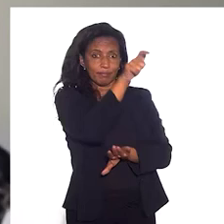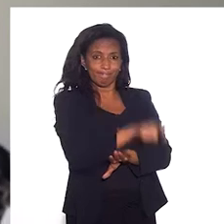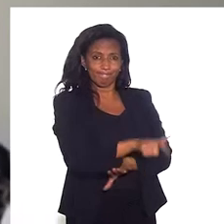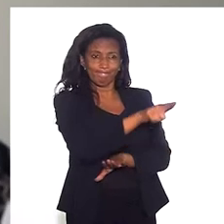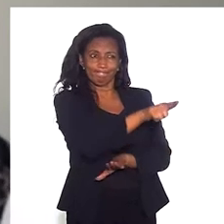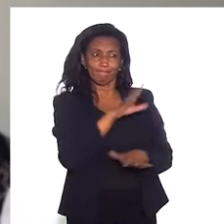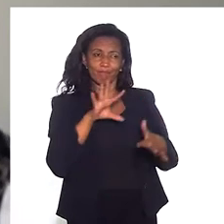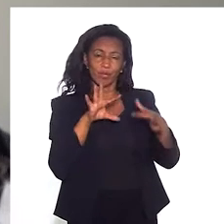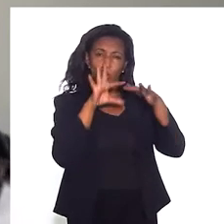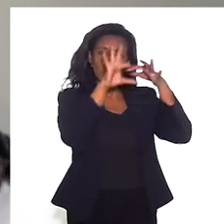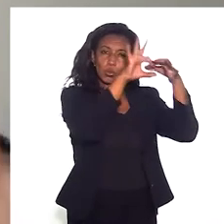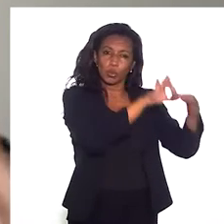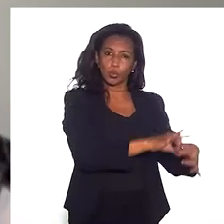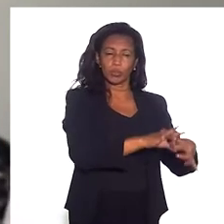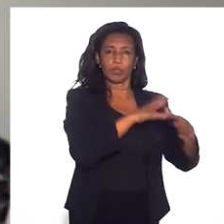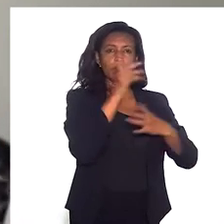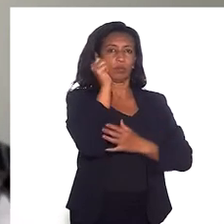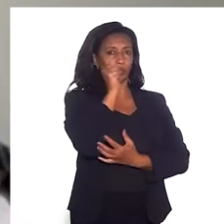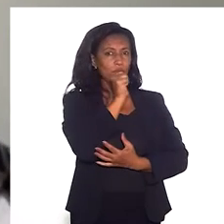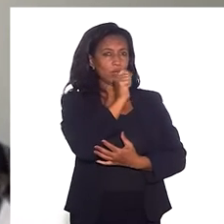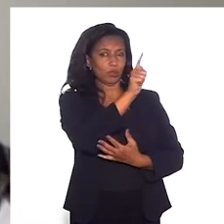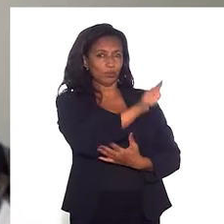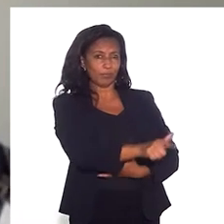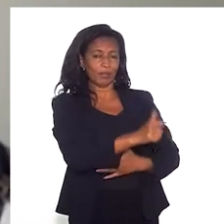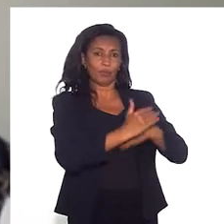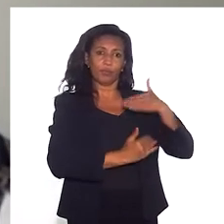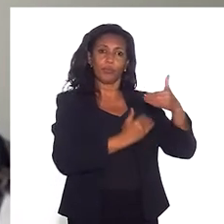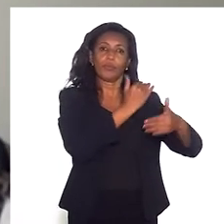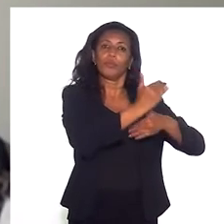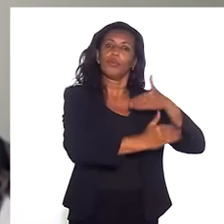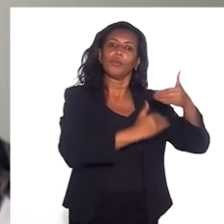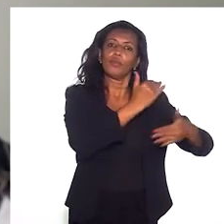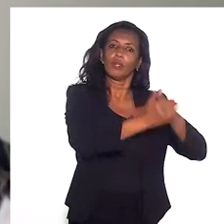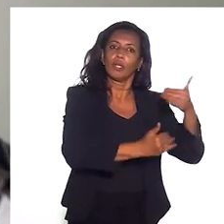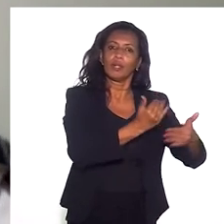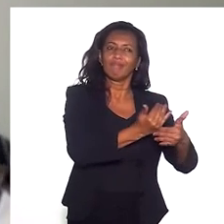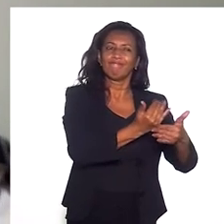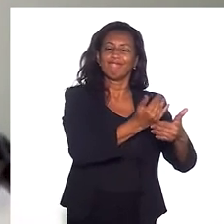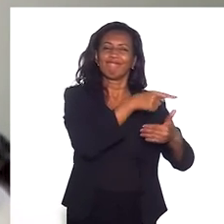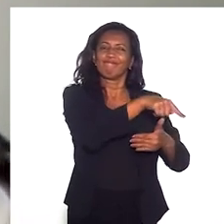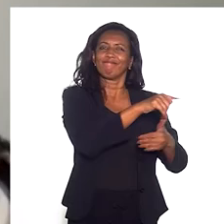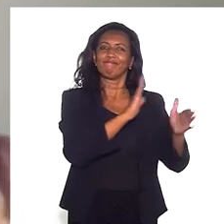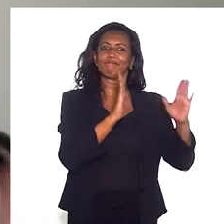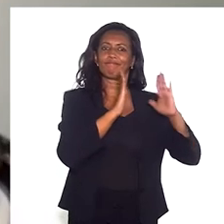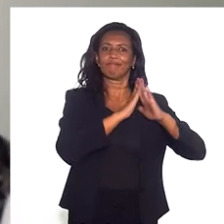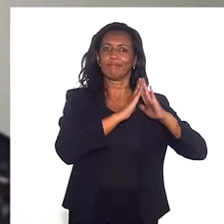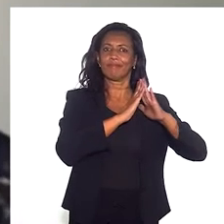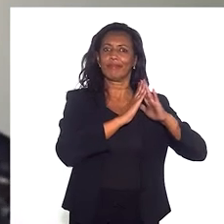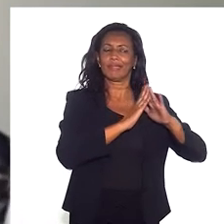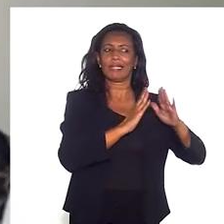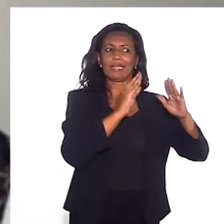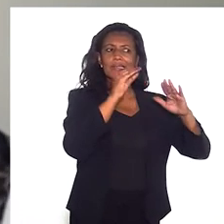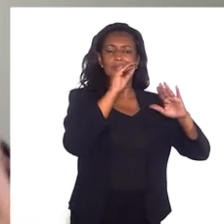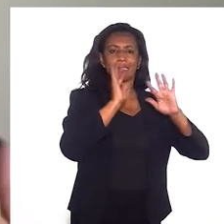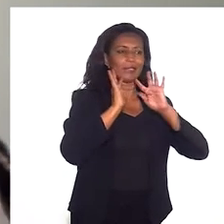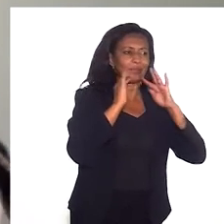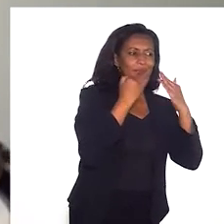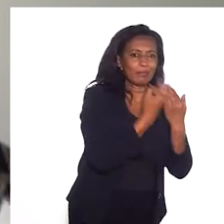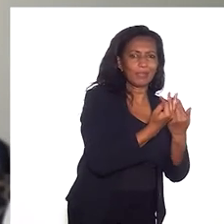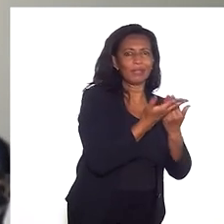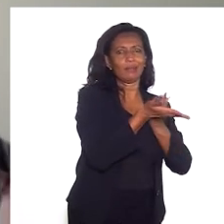que a socialização das mulheres foi levando com que elas ficassem em casa, nesse